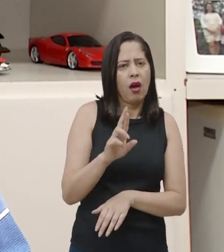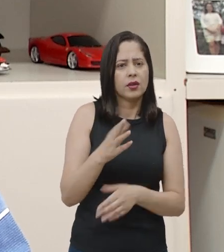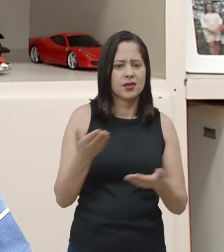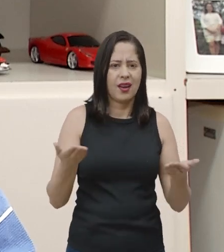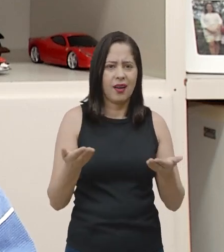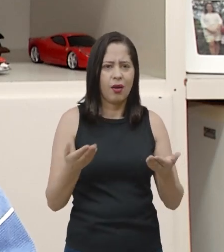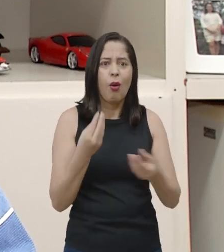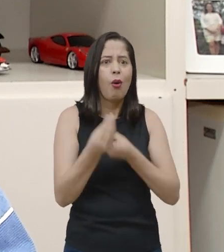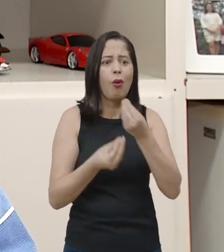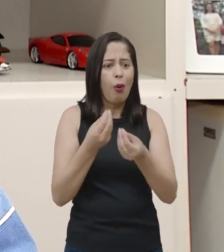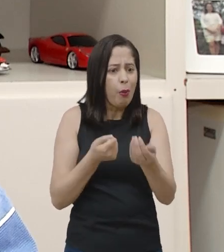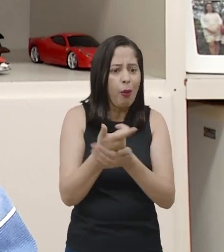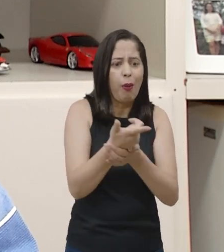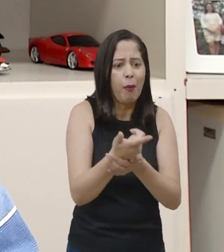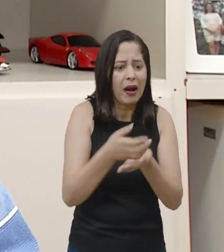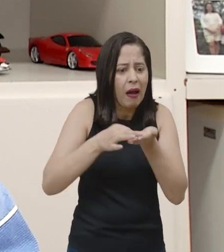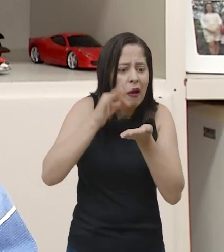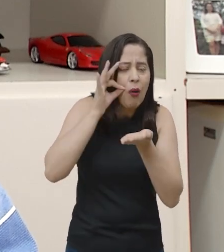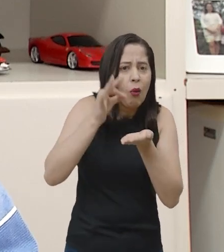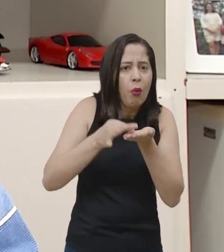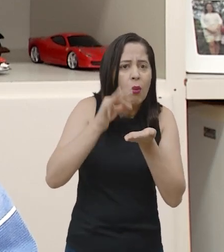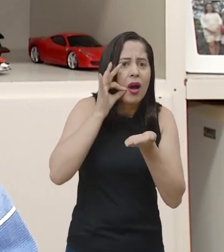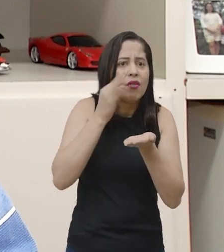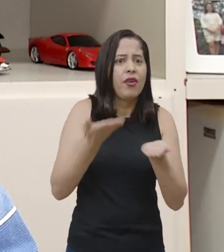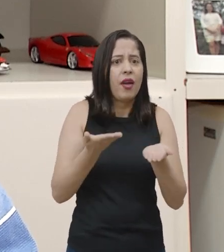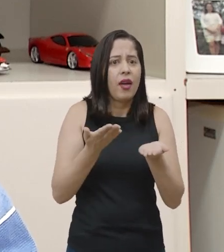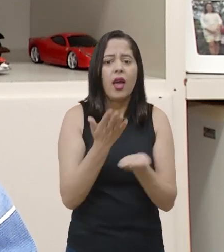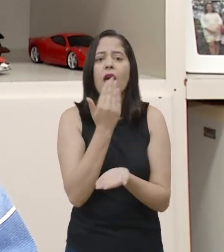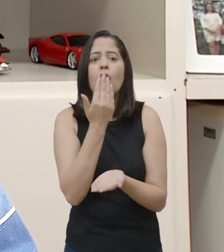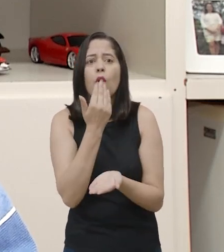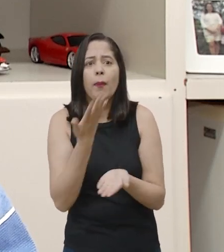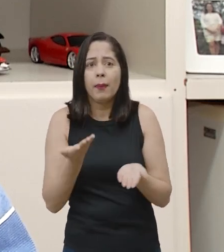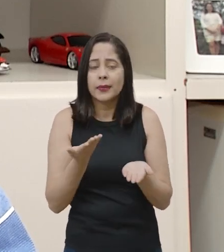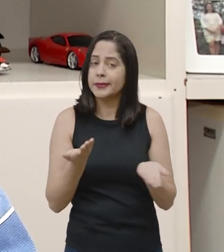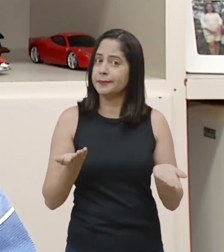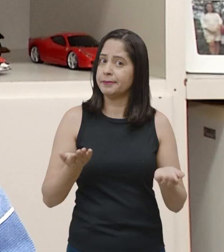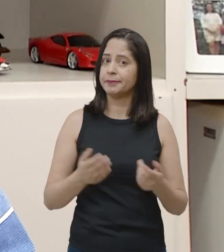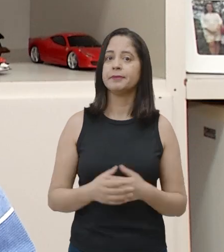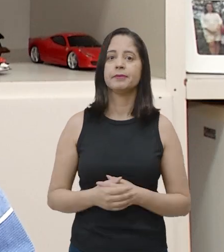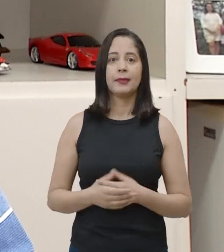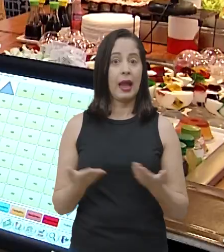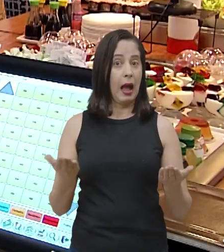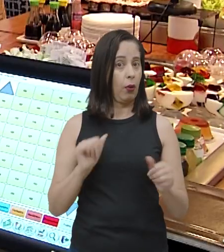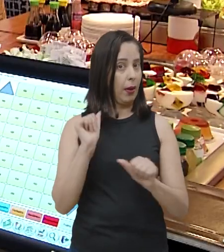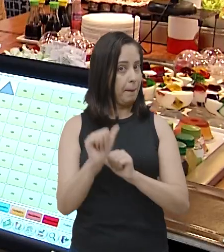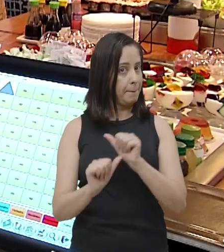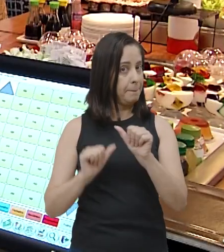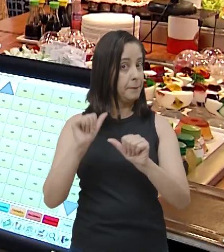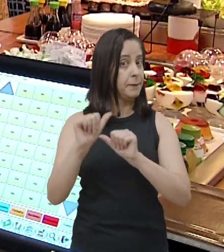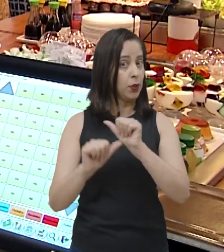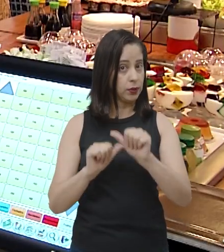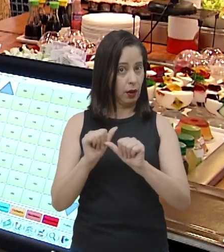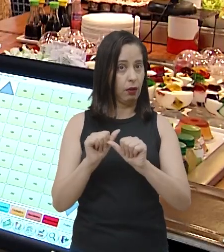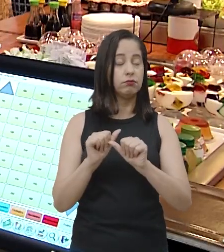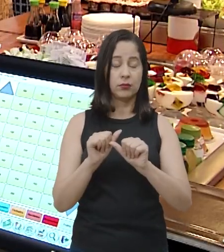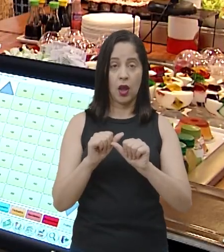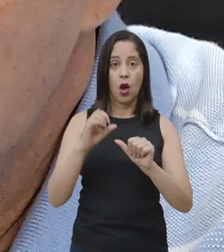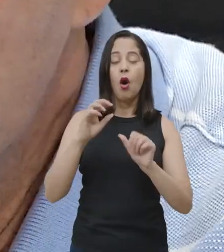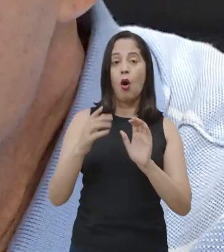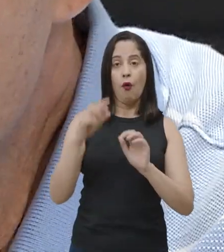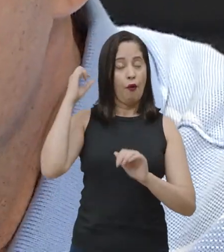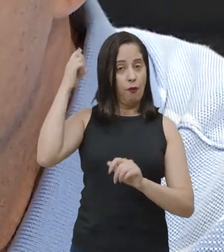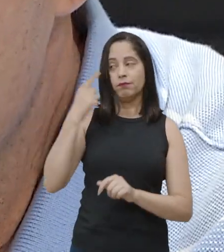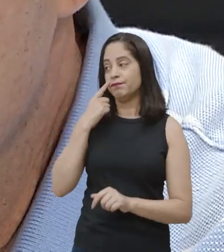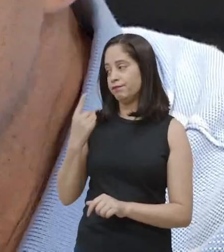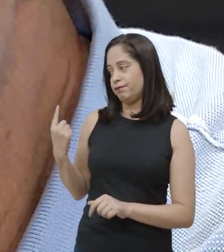8,00. Hoje, com esse valor, mal se toma um café da manhã, quanto menos um almoço digno, né? Para mudar essa realidade,